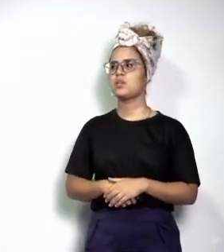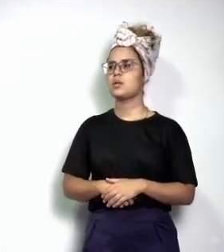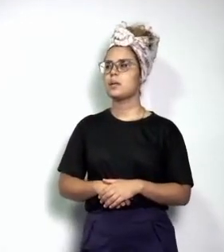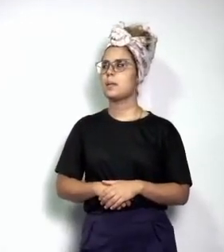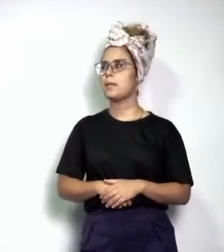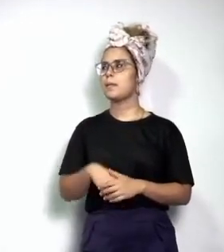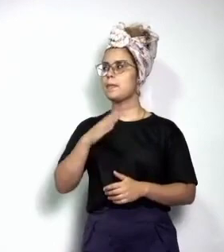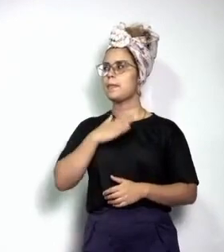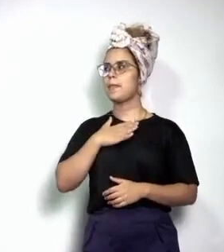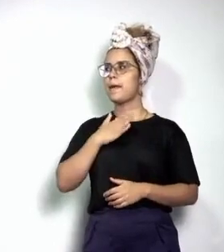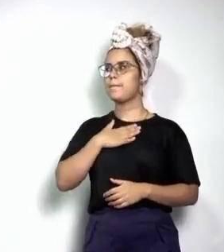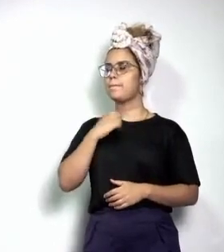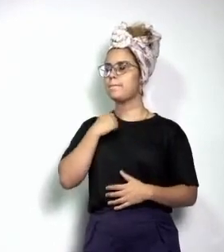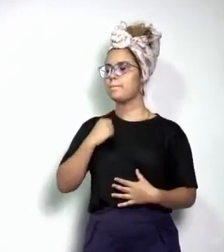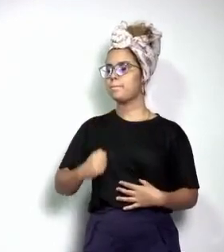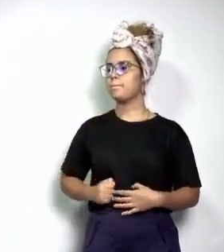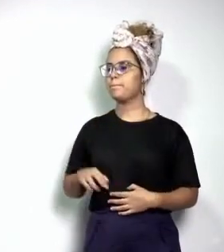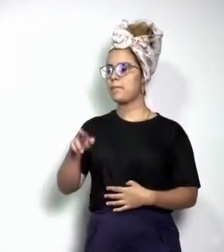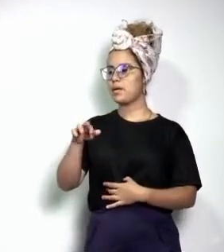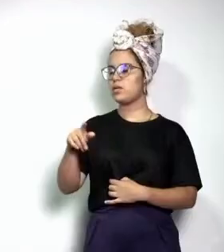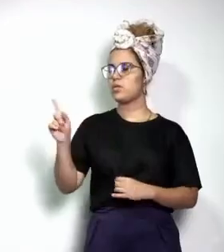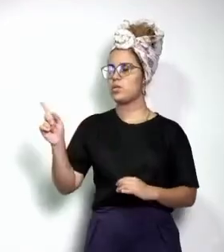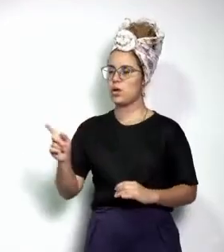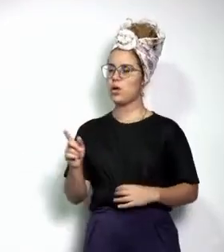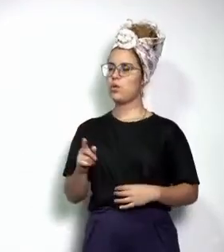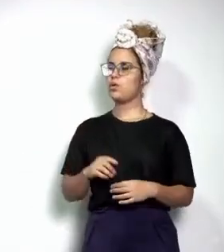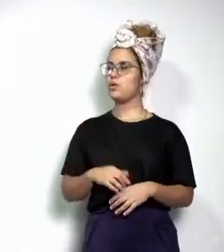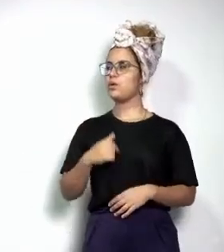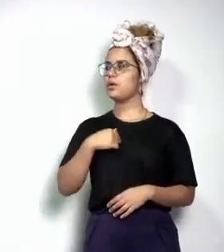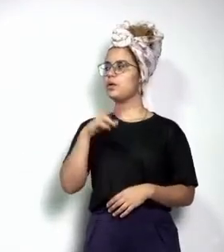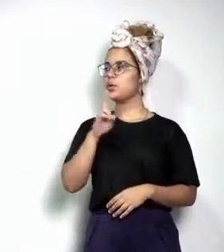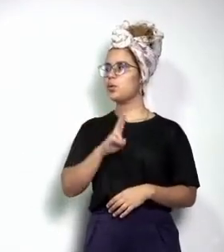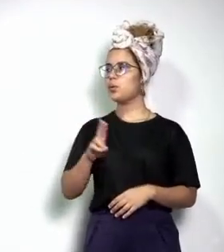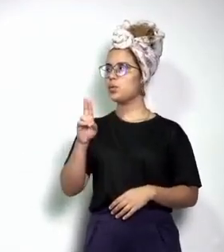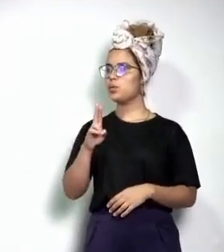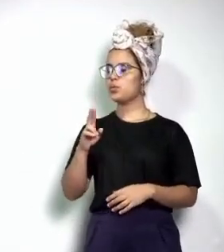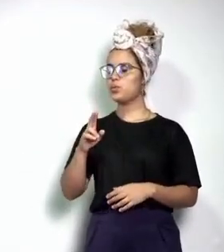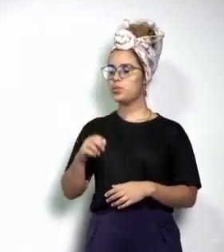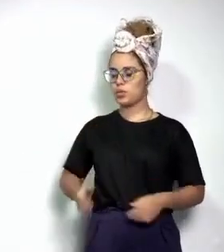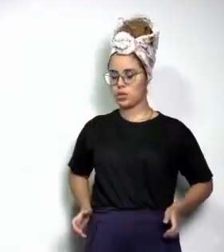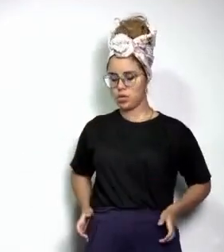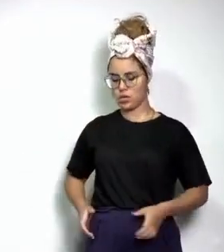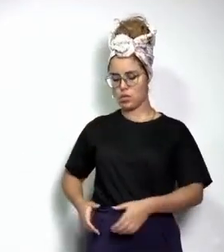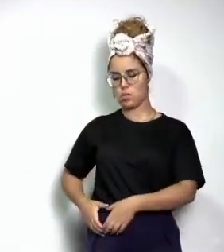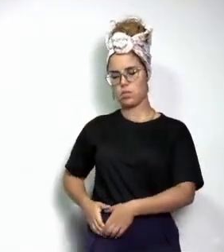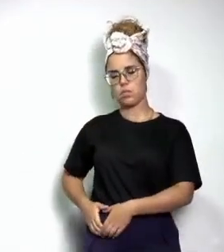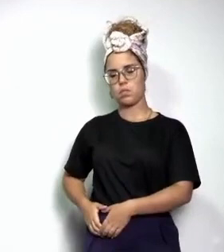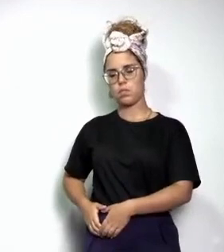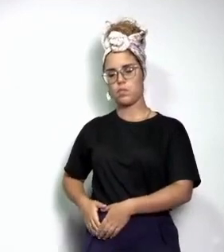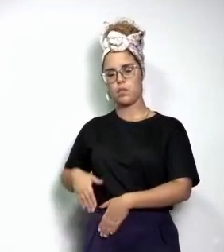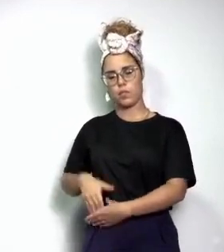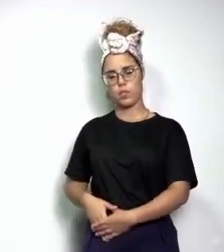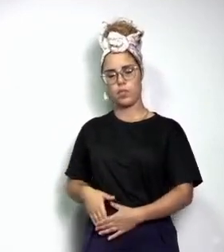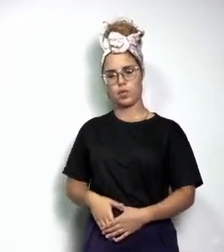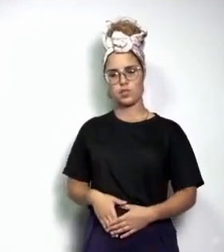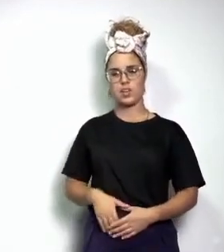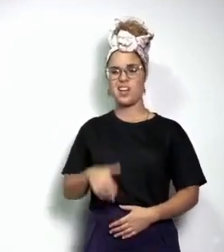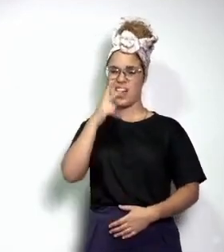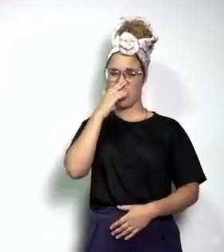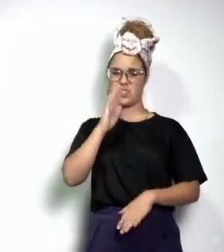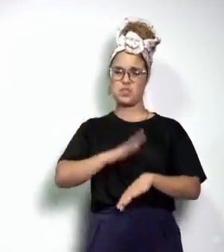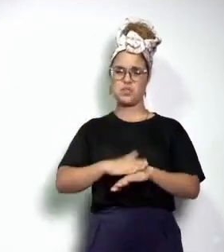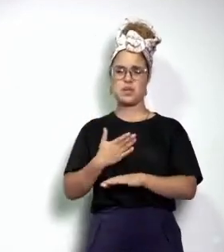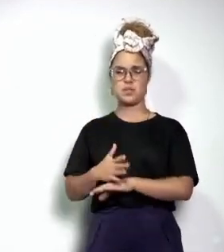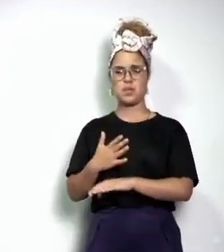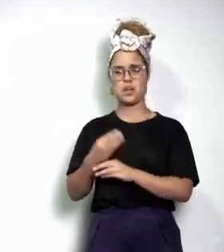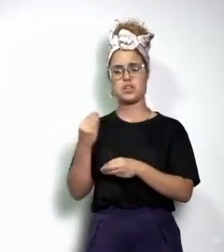A minha bag é uma igual a essa. Eu uso uma pochete. Eu acho muito mais prático para a